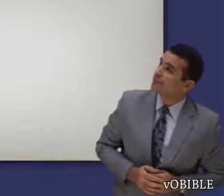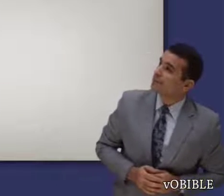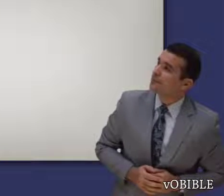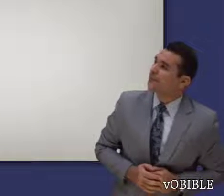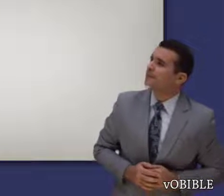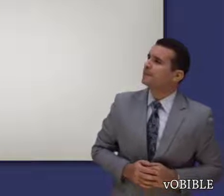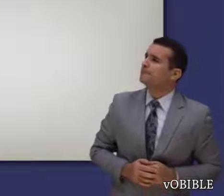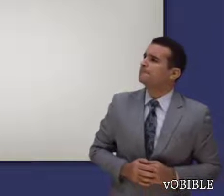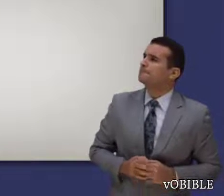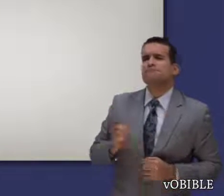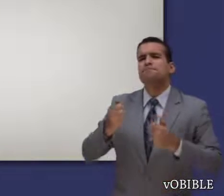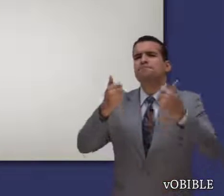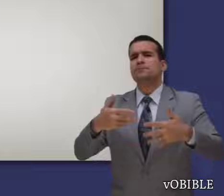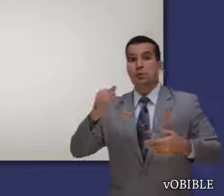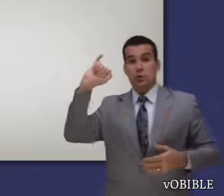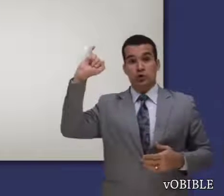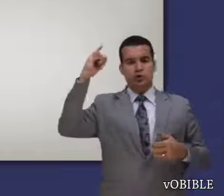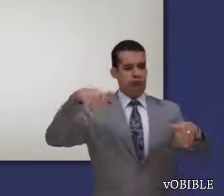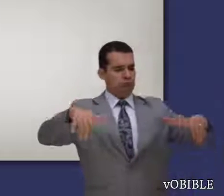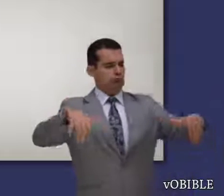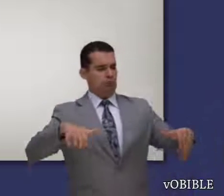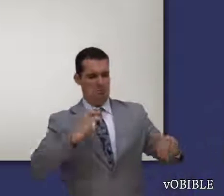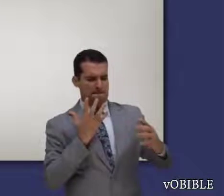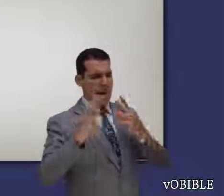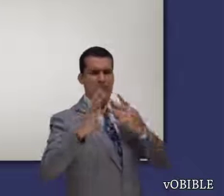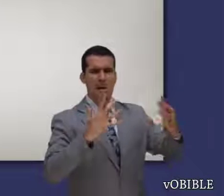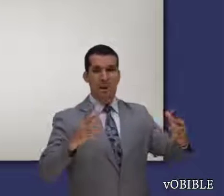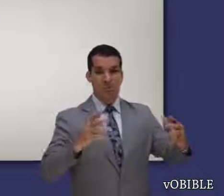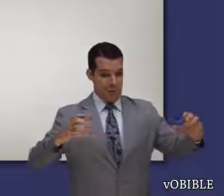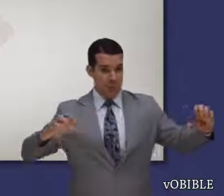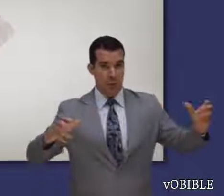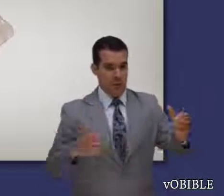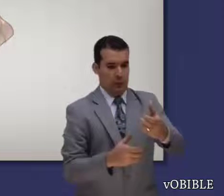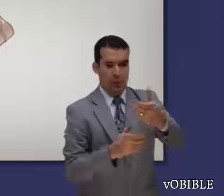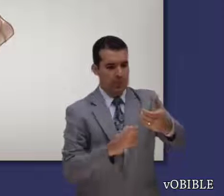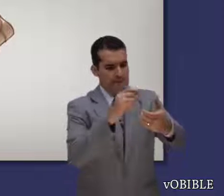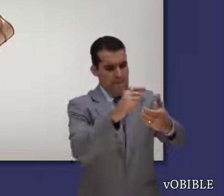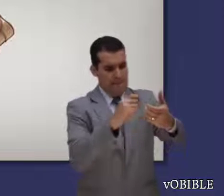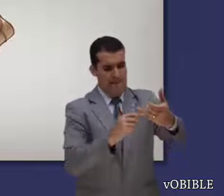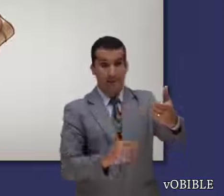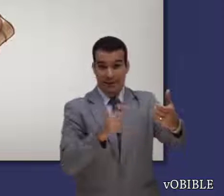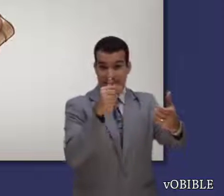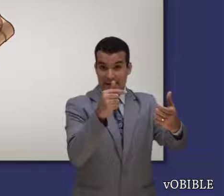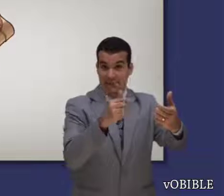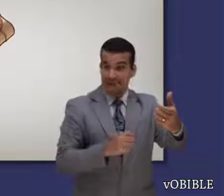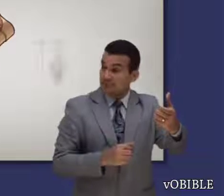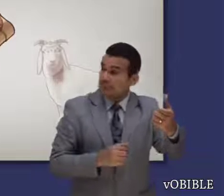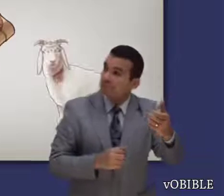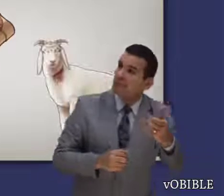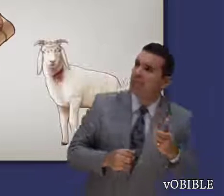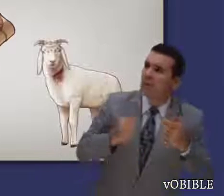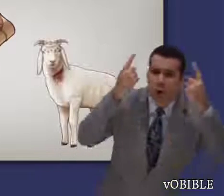Nos capítulos 4 e 5, João vê Jeová sentado no seu trono. Jeová entrega um rolo fechado com